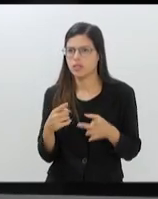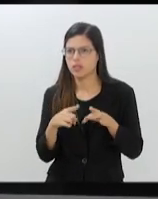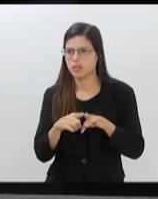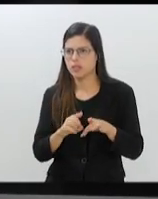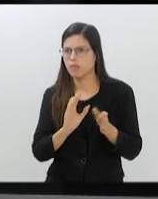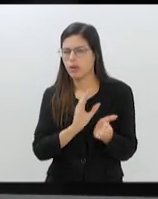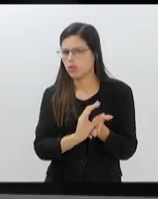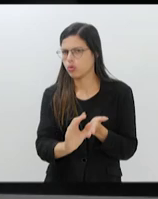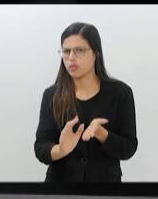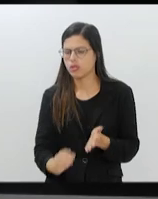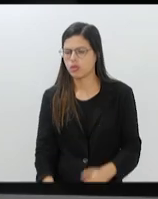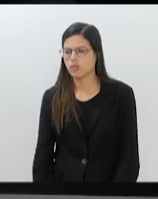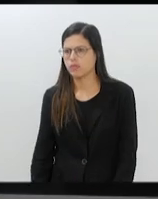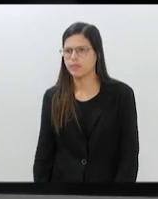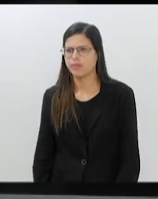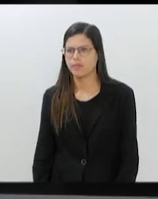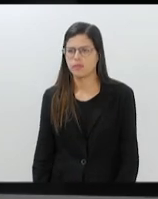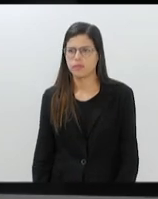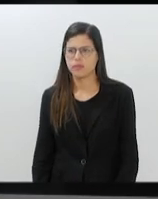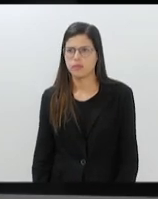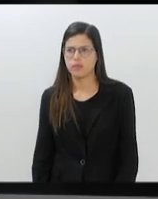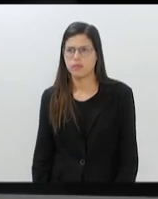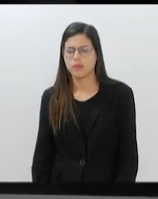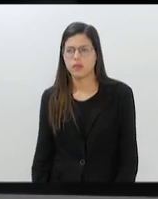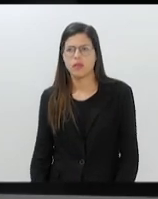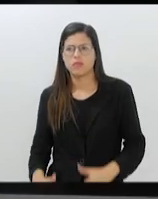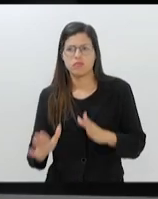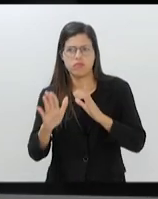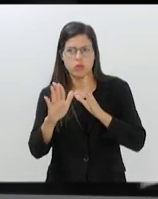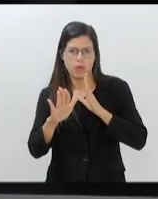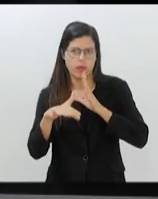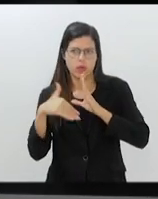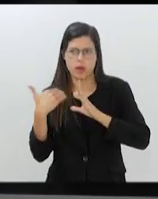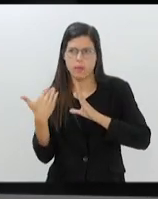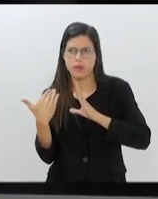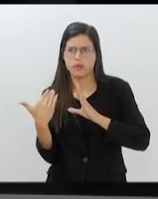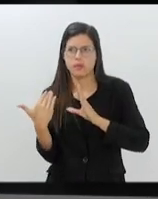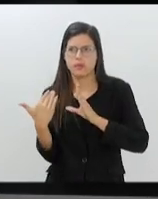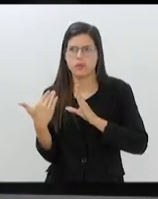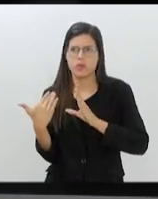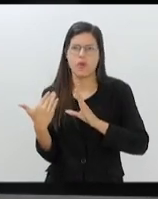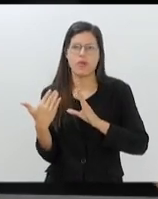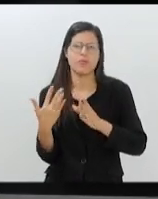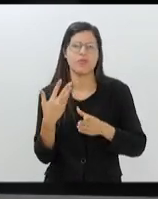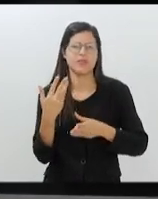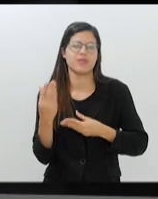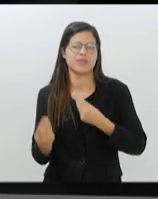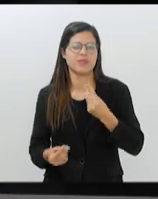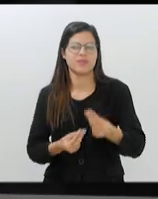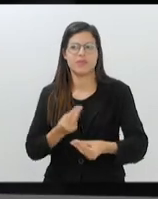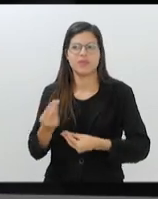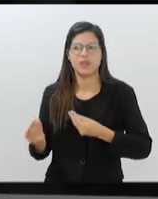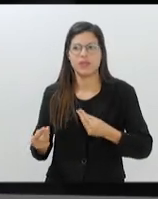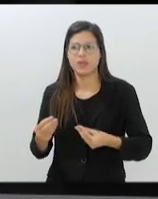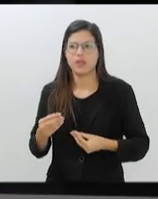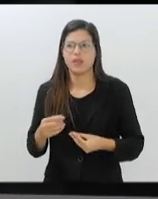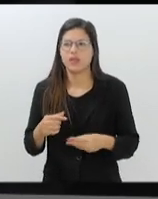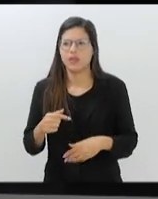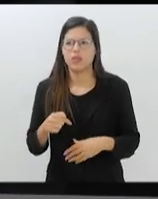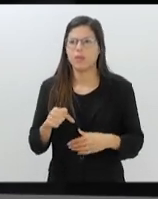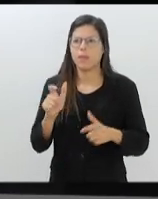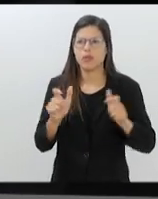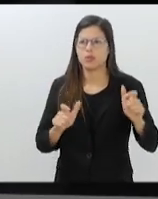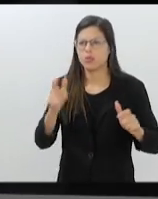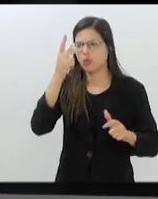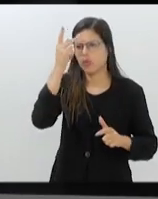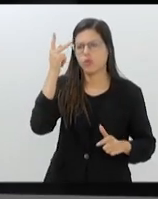os patrocínios são enviados a mim chegam a mim como muitas vezes as pessoas já mandam para a comunicação pessoas